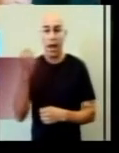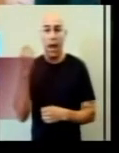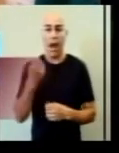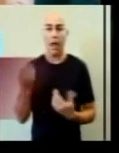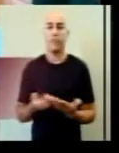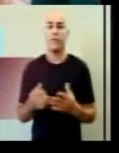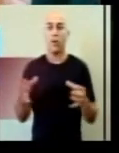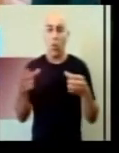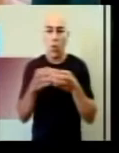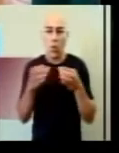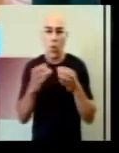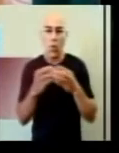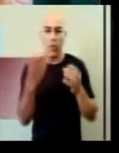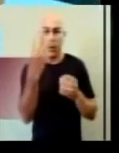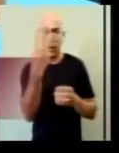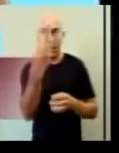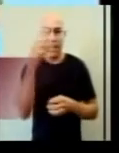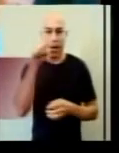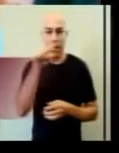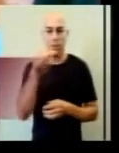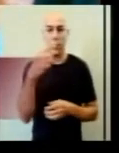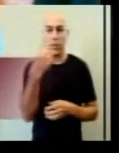11.492 recuperados,